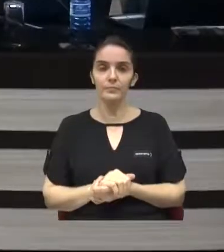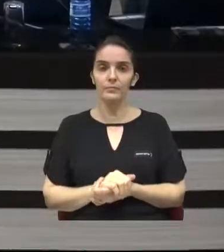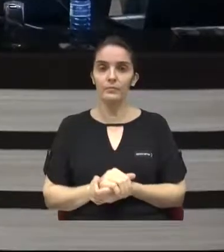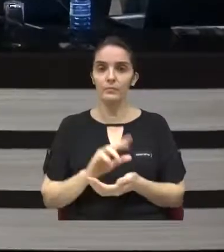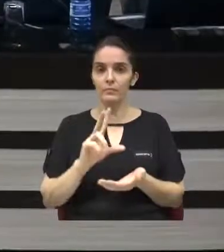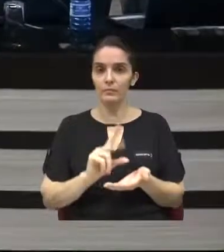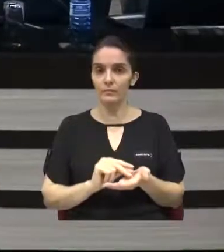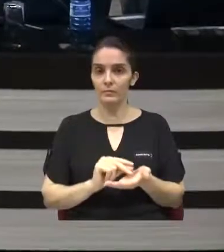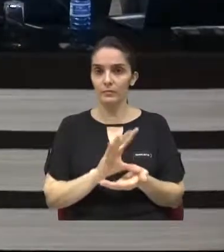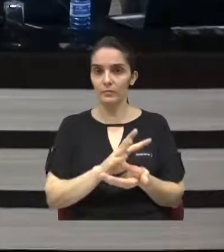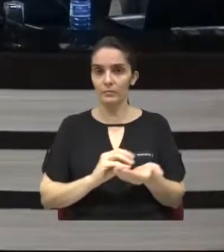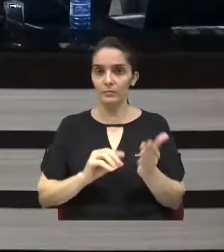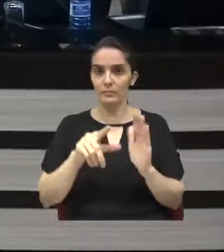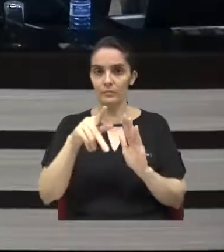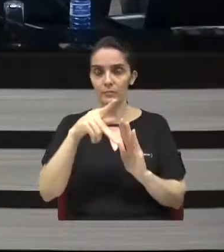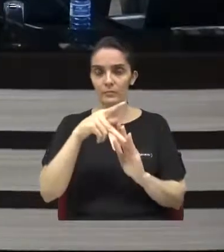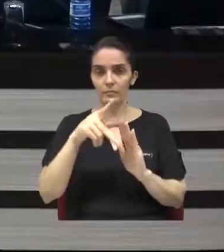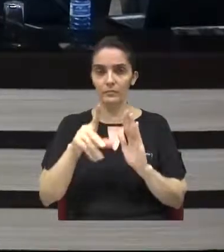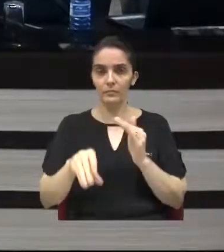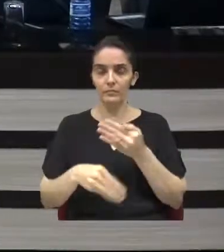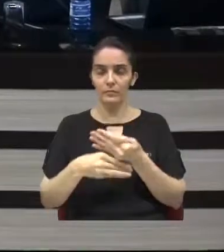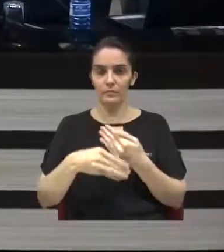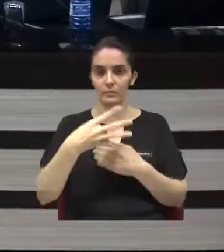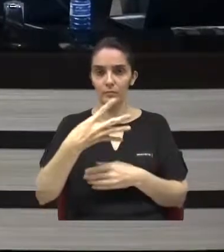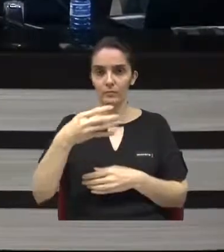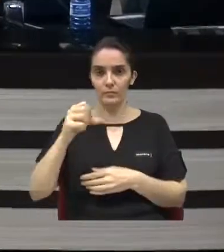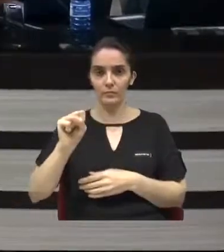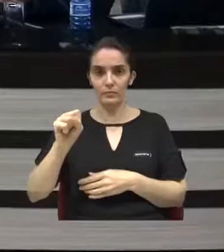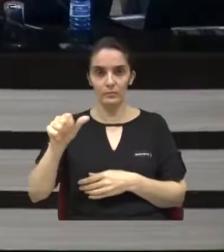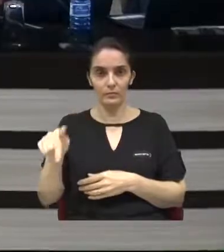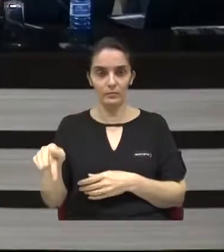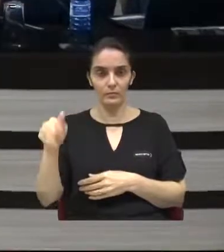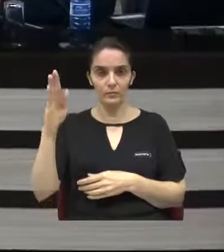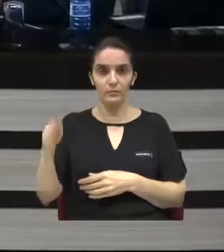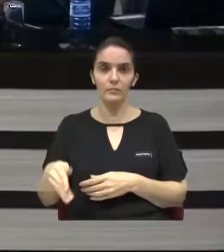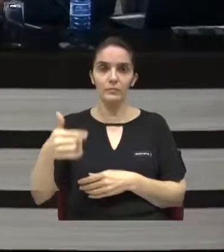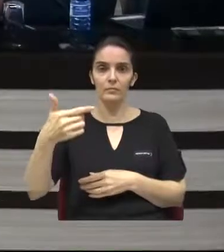Segue a cópia da Lei Complementar 487 de 2009.